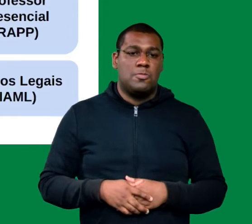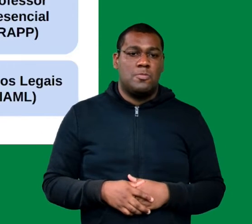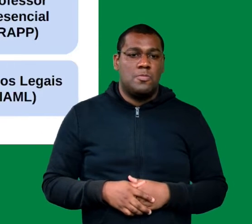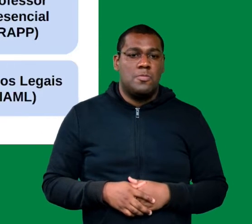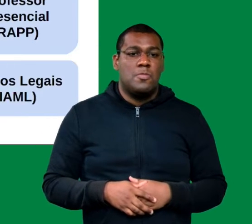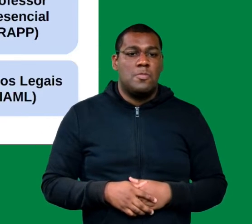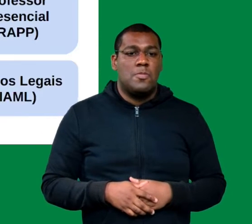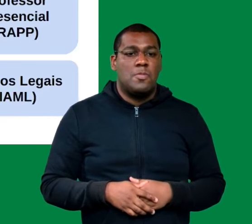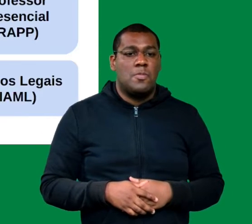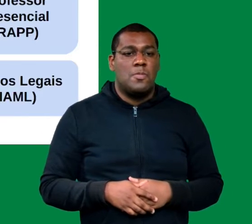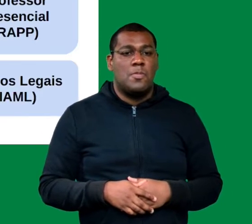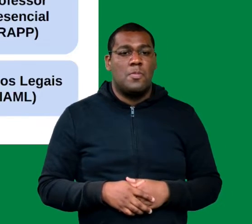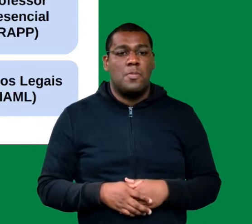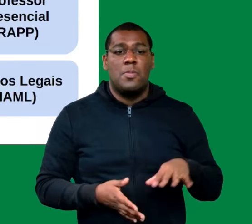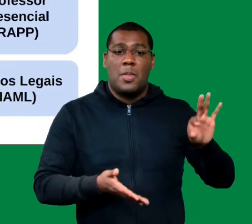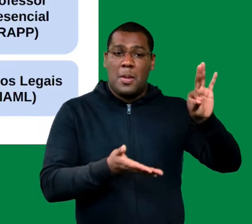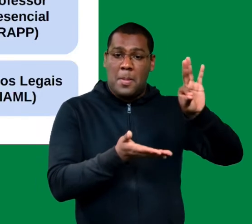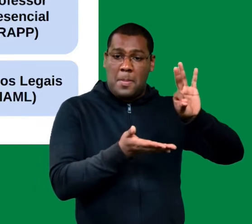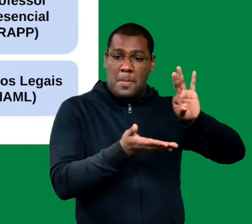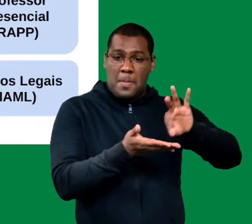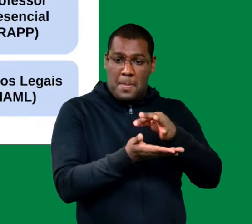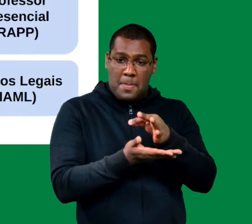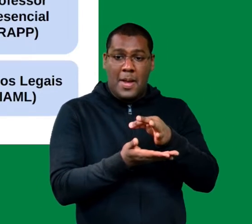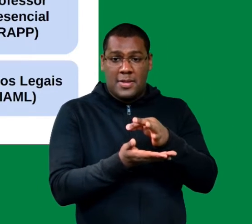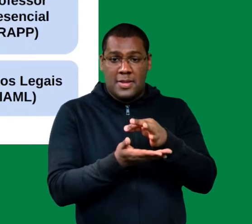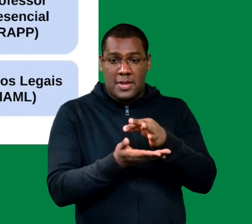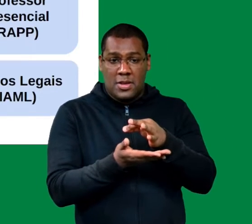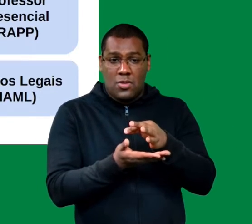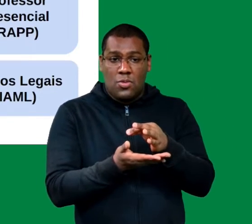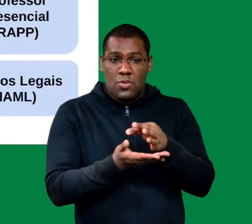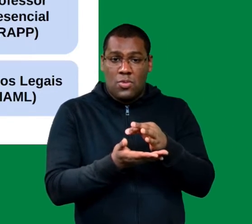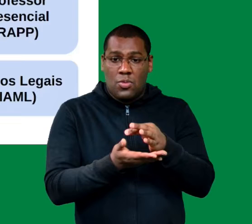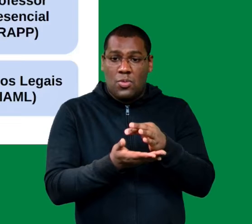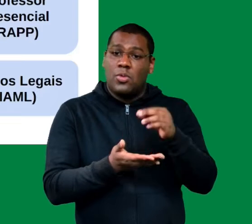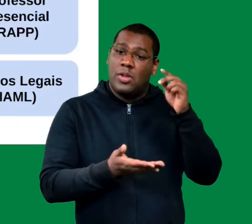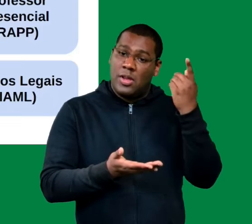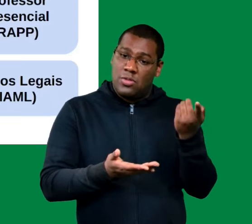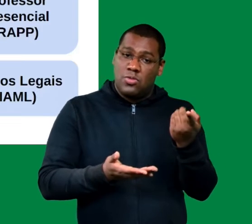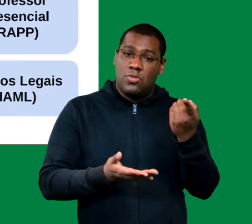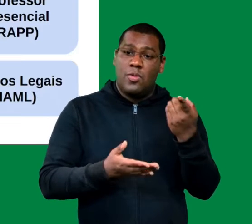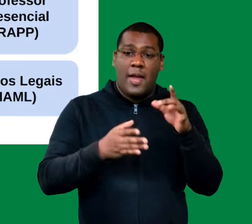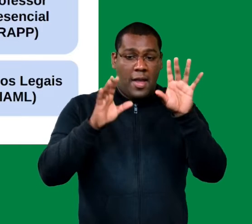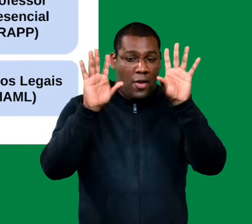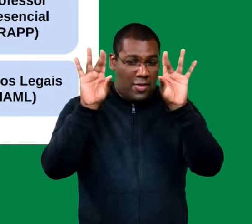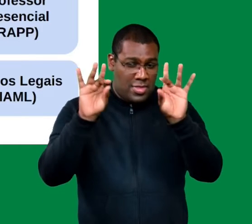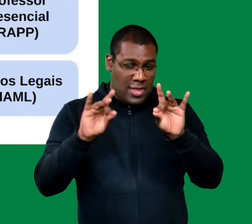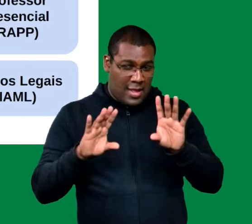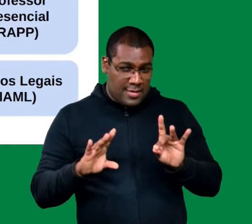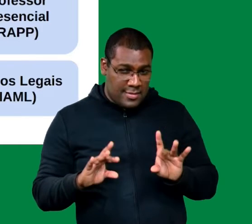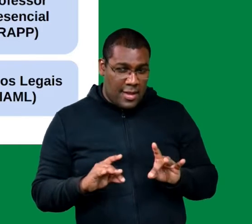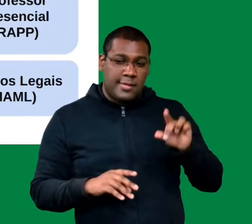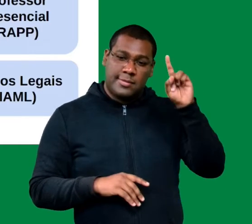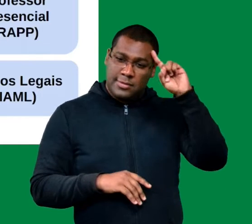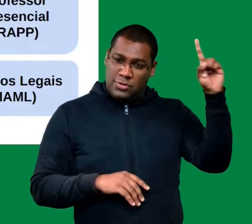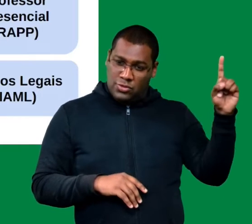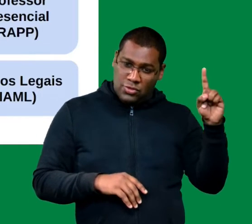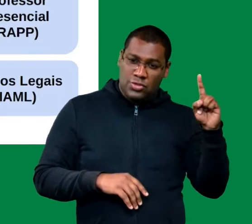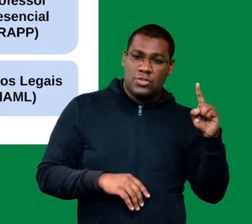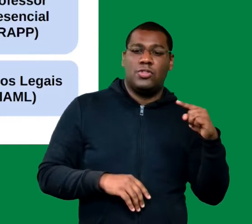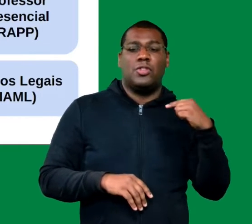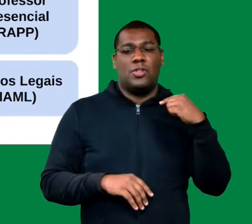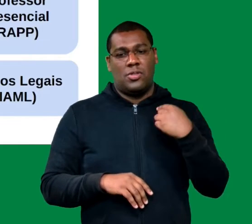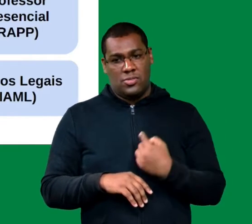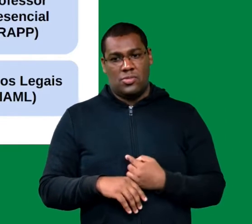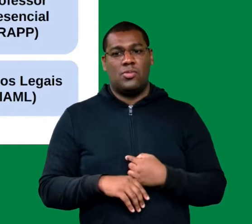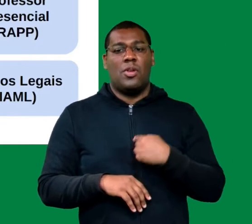que matrícula equalizada por carga horária e dias ativos é uma fase do cálculo, é